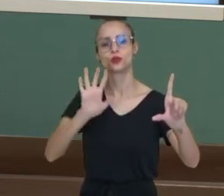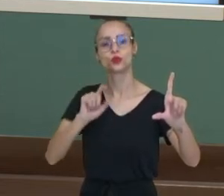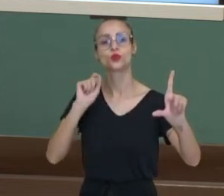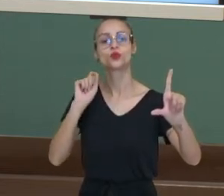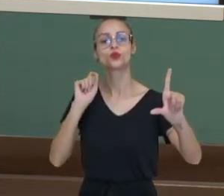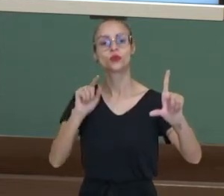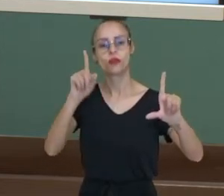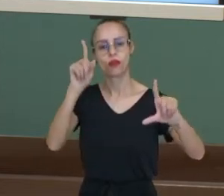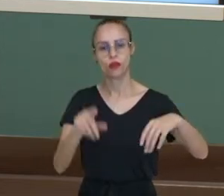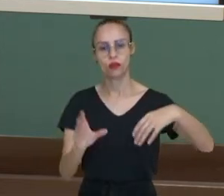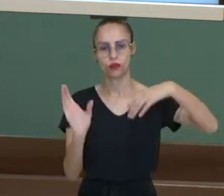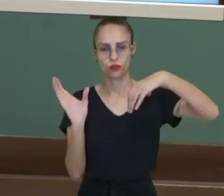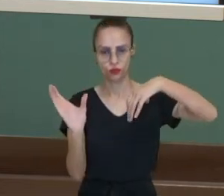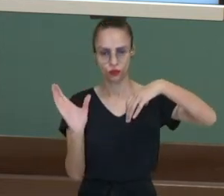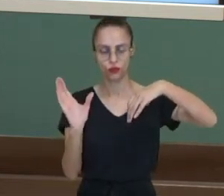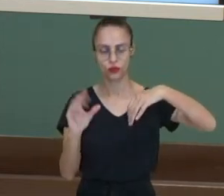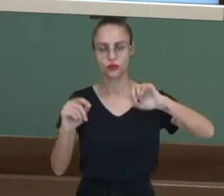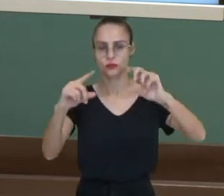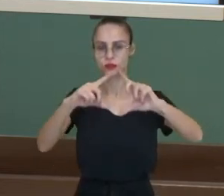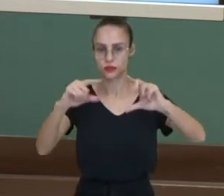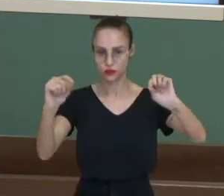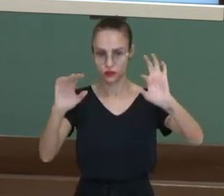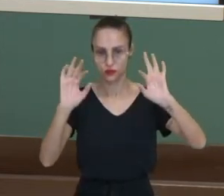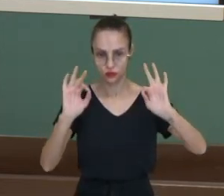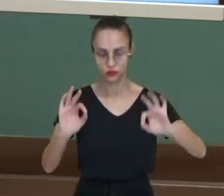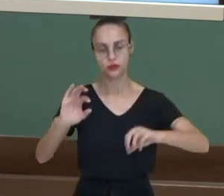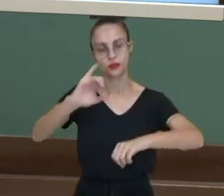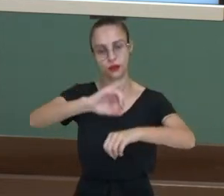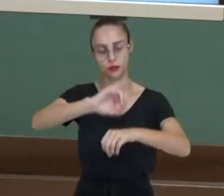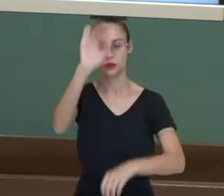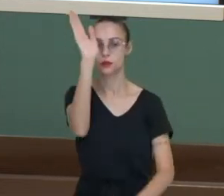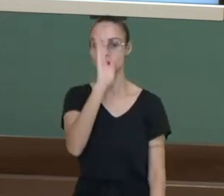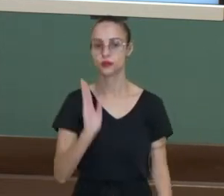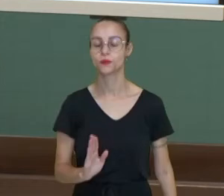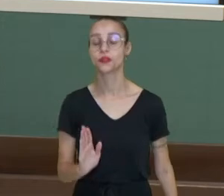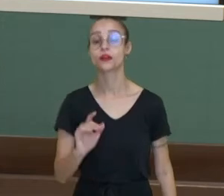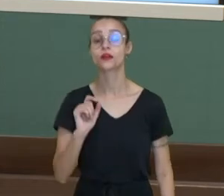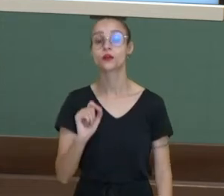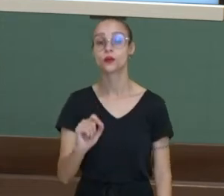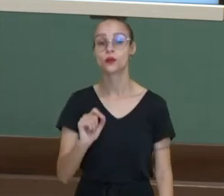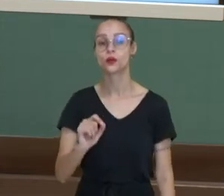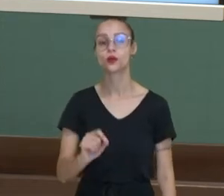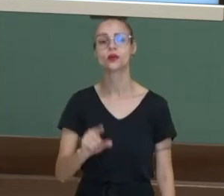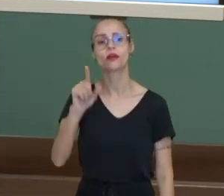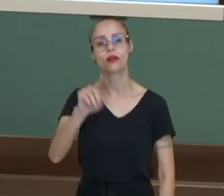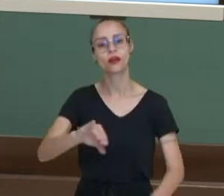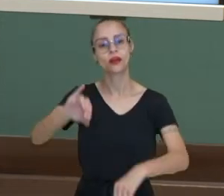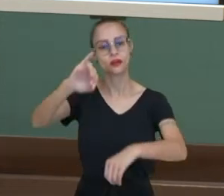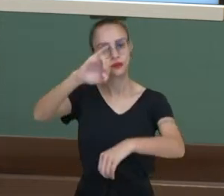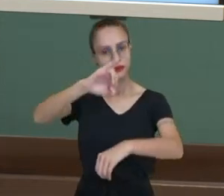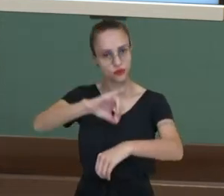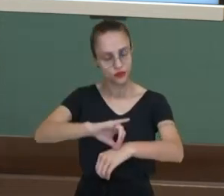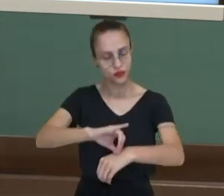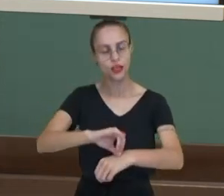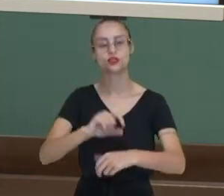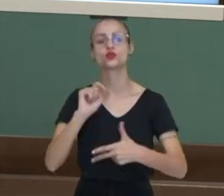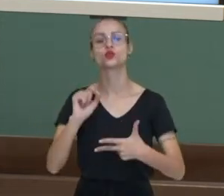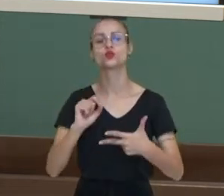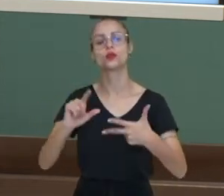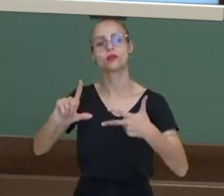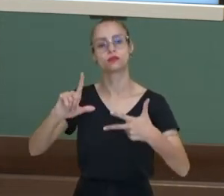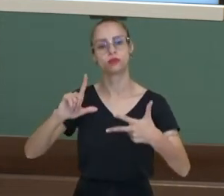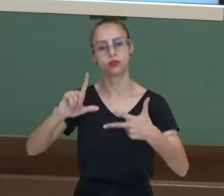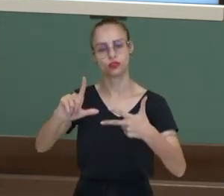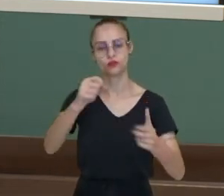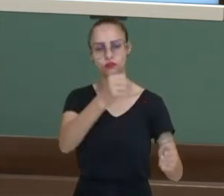do Congresso Nacional em Brasília, capital do Brasil. Então, a sede do Poder Legislativo, que representa aí o